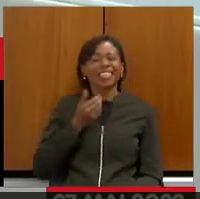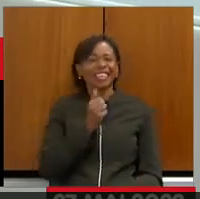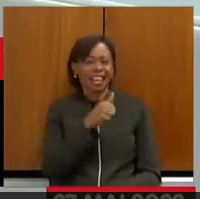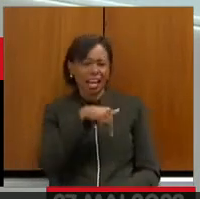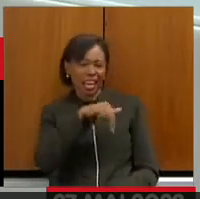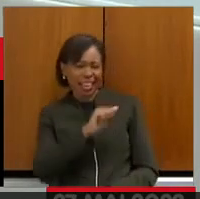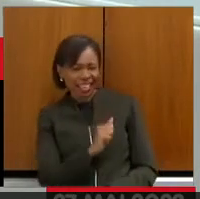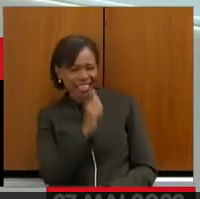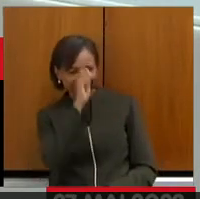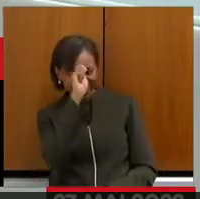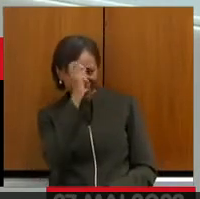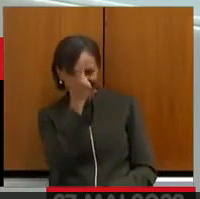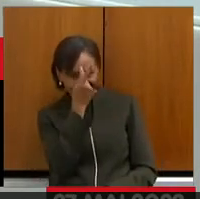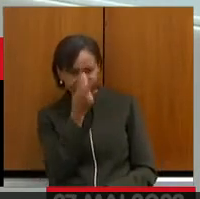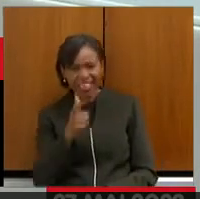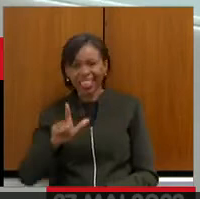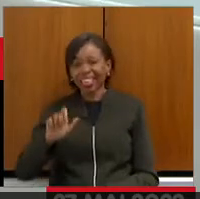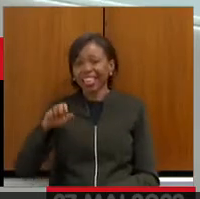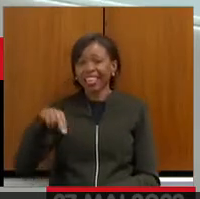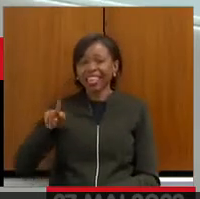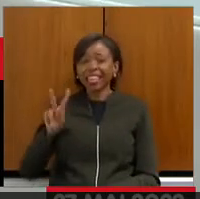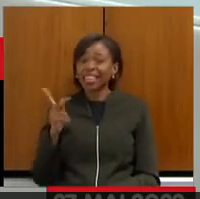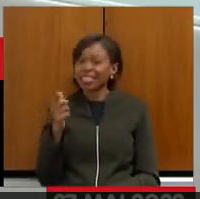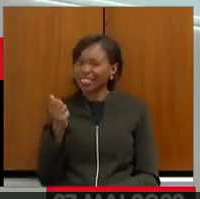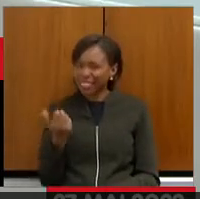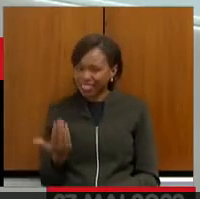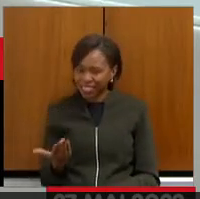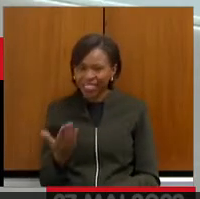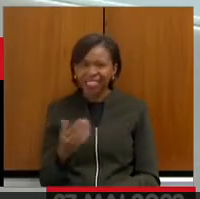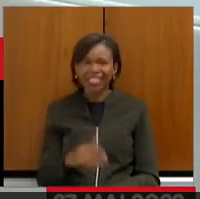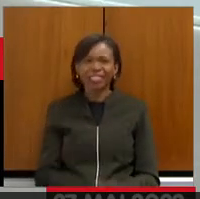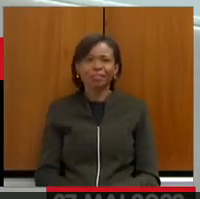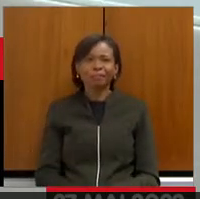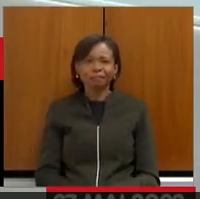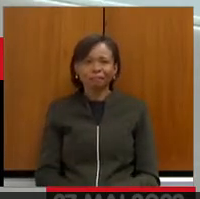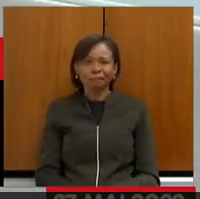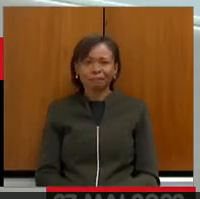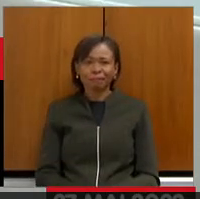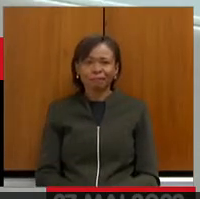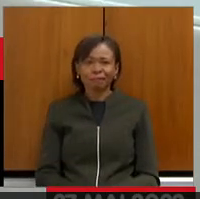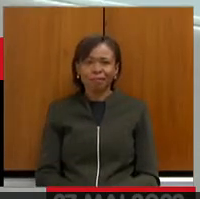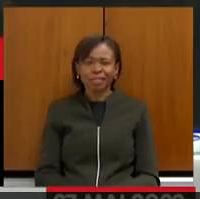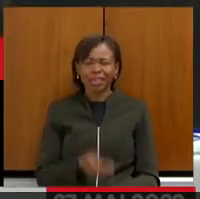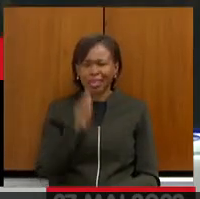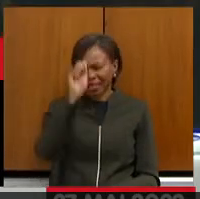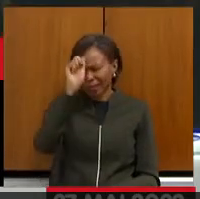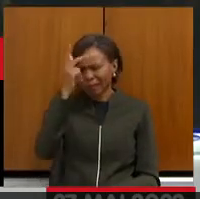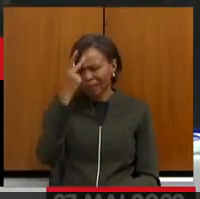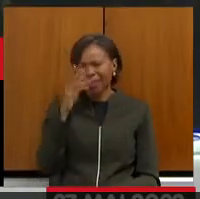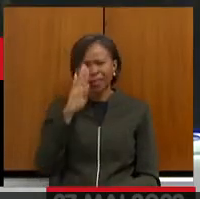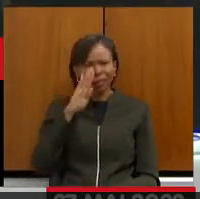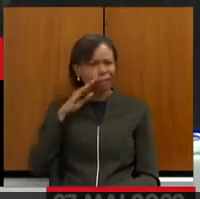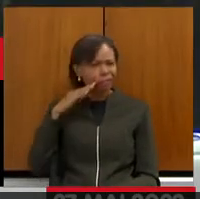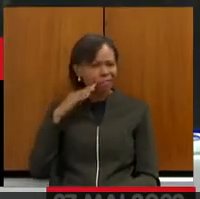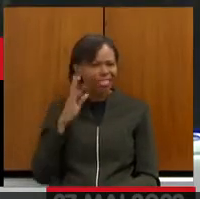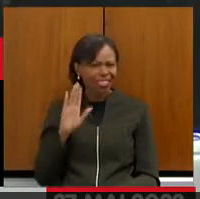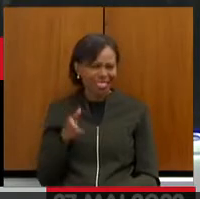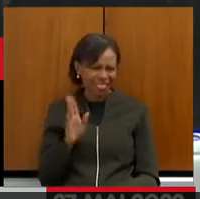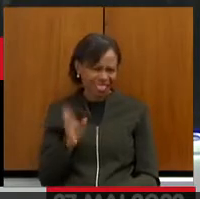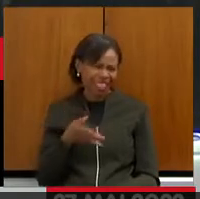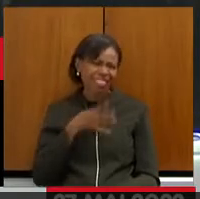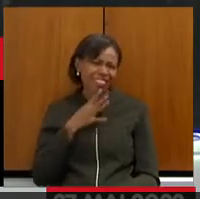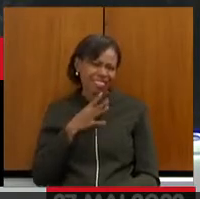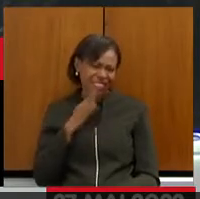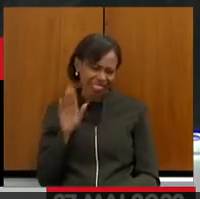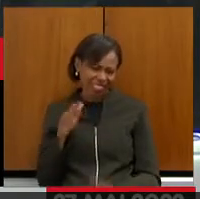Paula Leninha a Ana Paula e a Bia gente reconhece né da escola